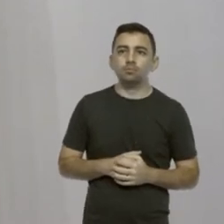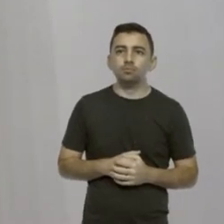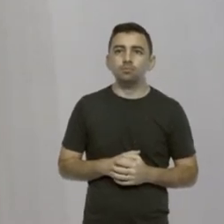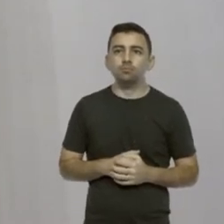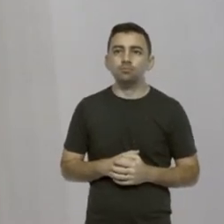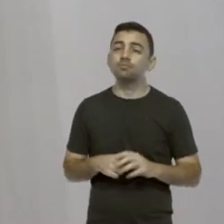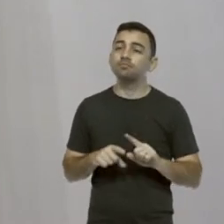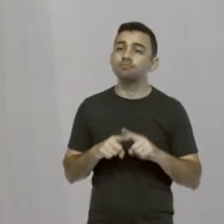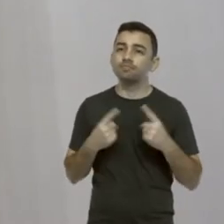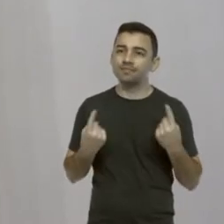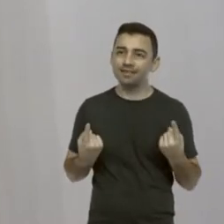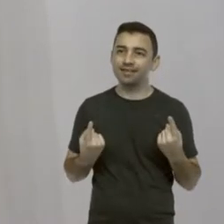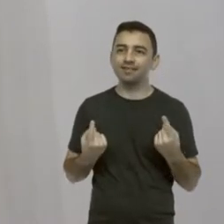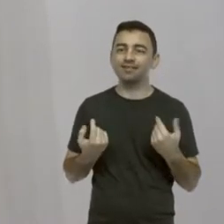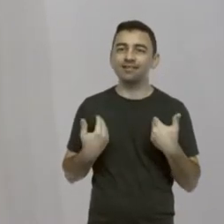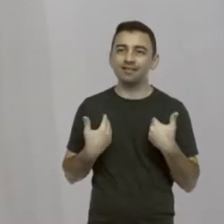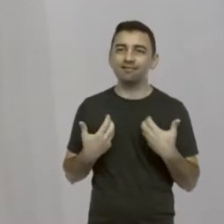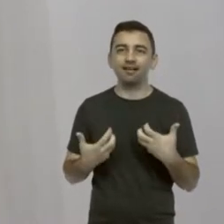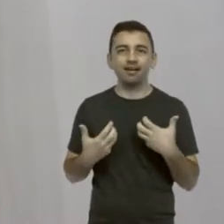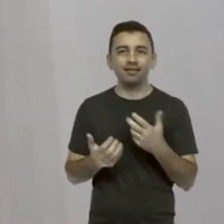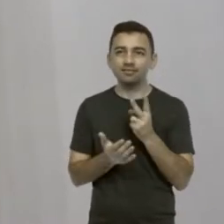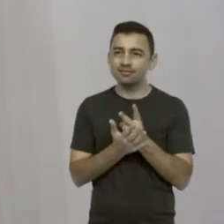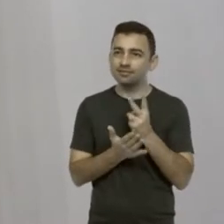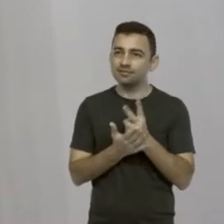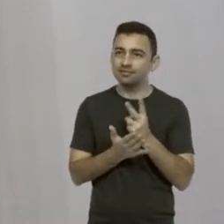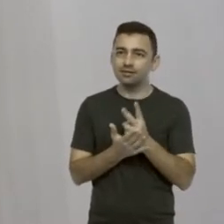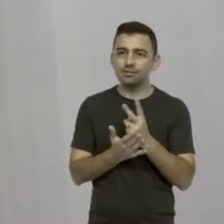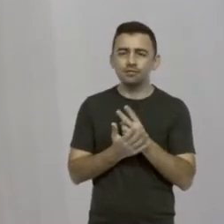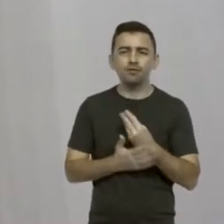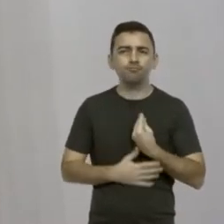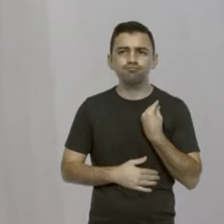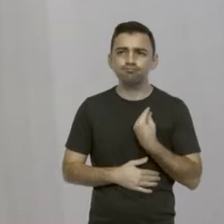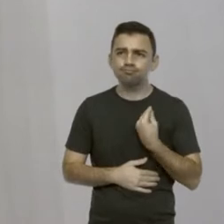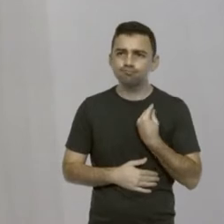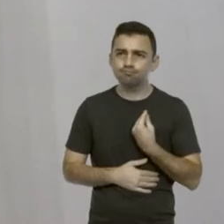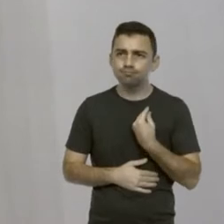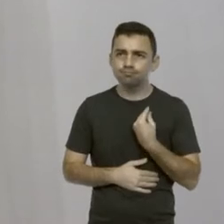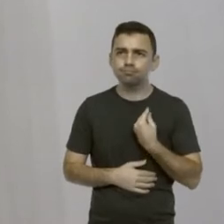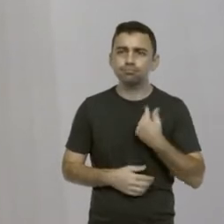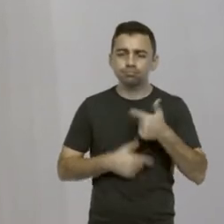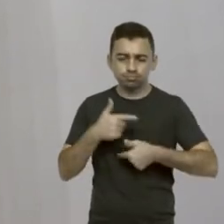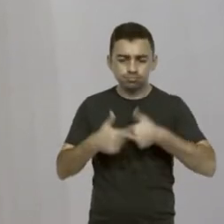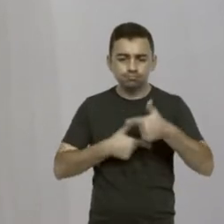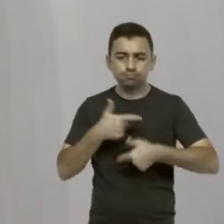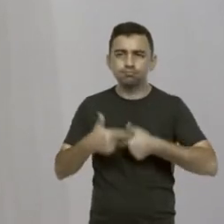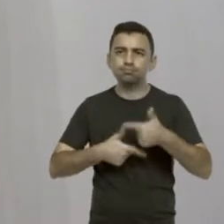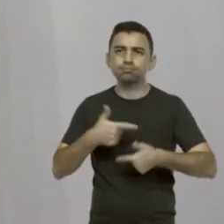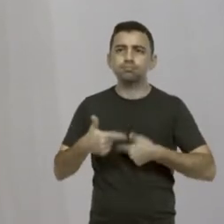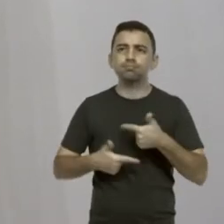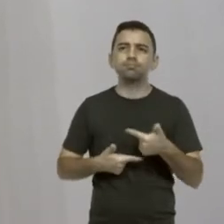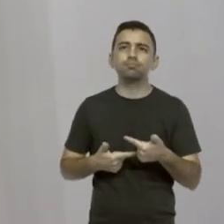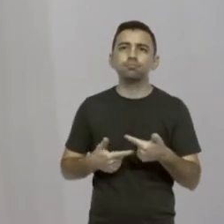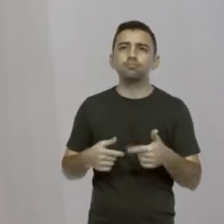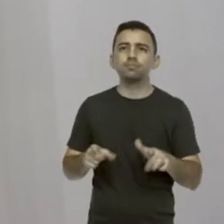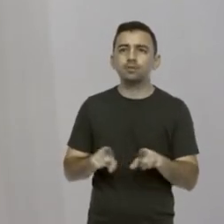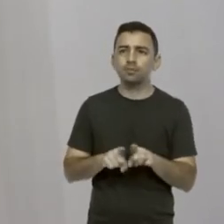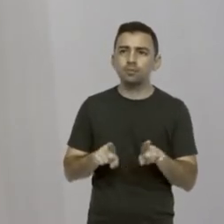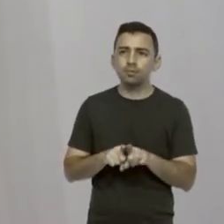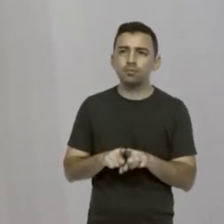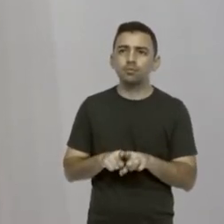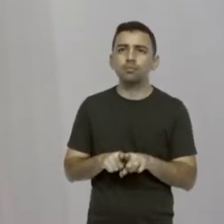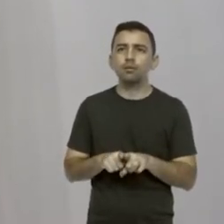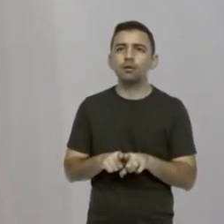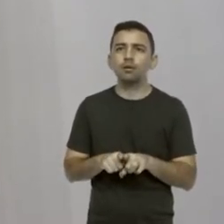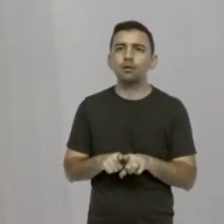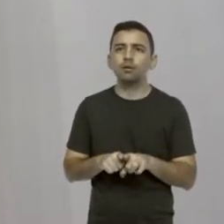forma, quero sempre estar presente, cumprir com meus trabalhos nesta casa, senhor presidente, e também andar